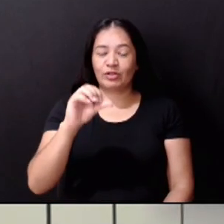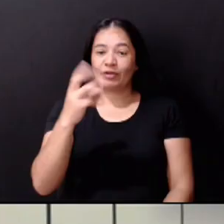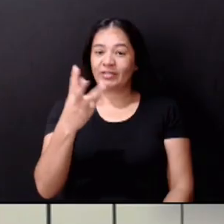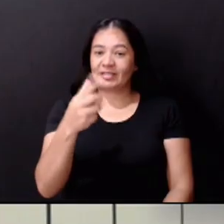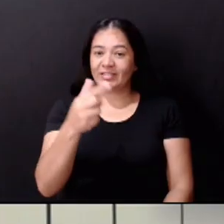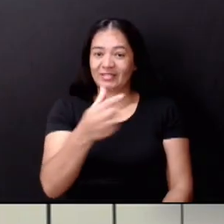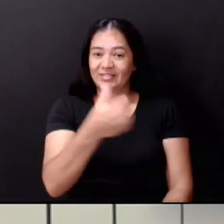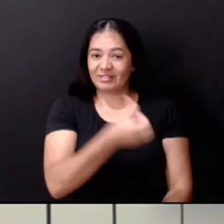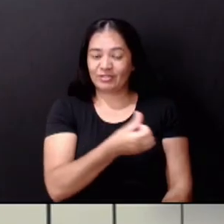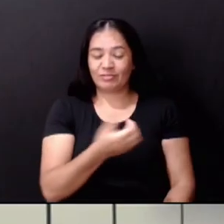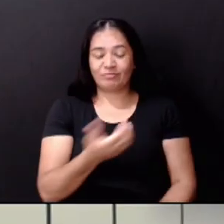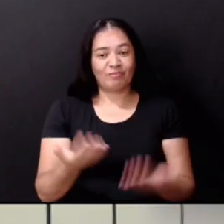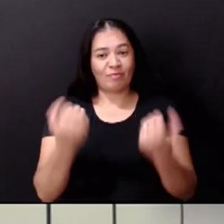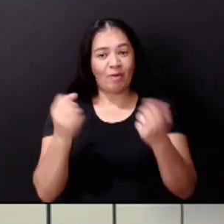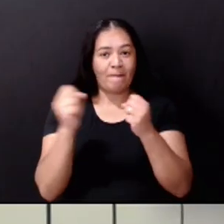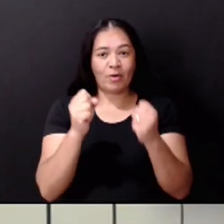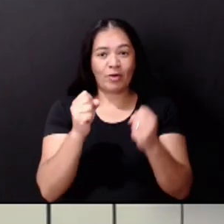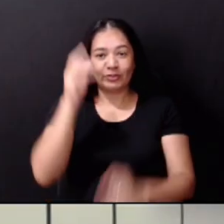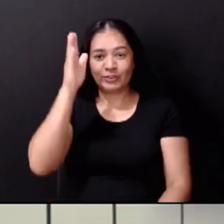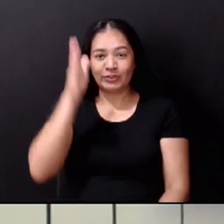no